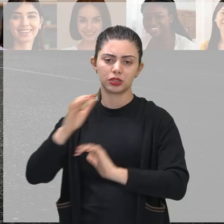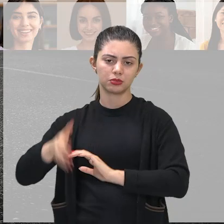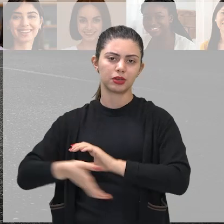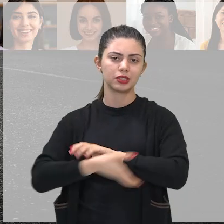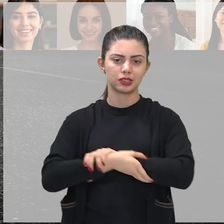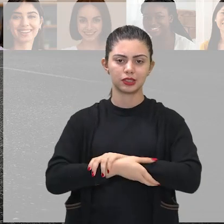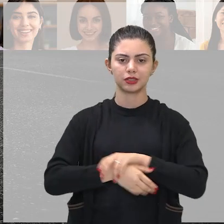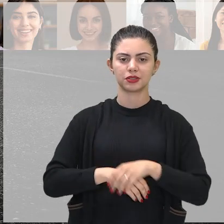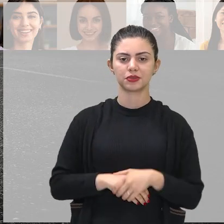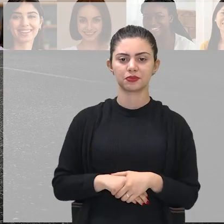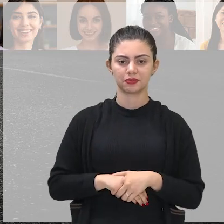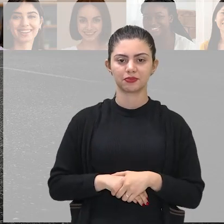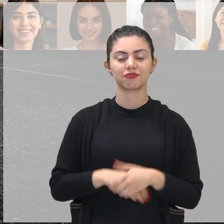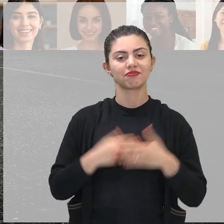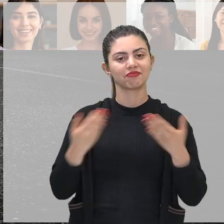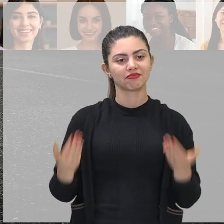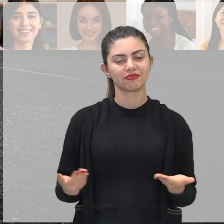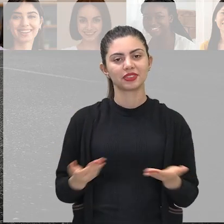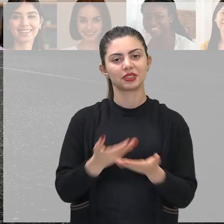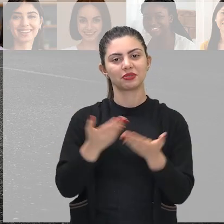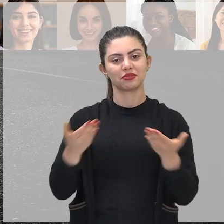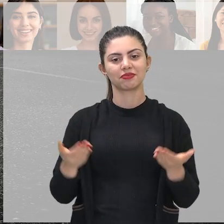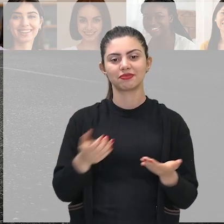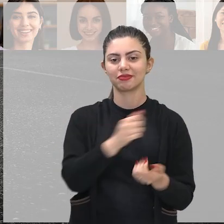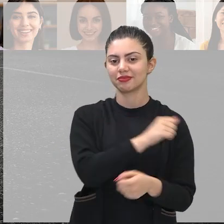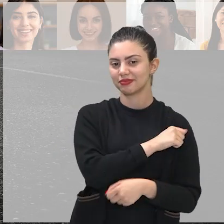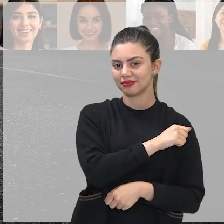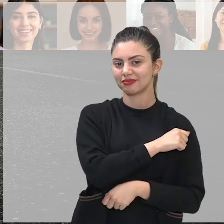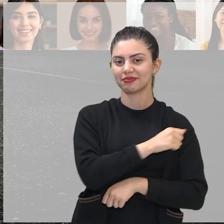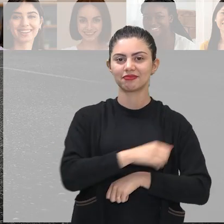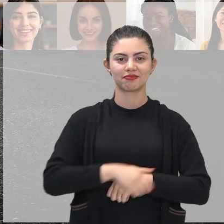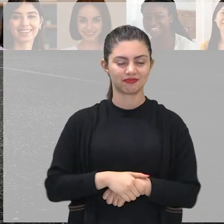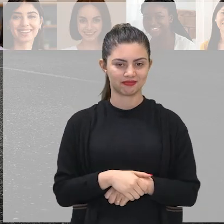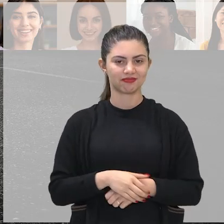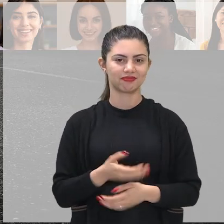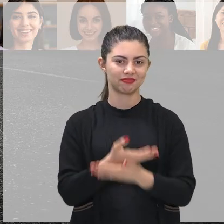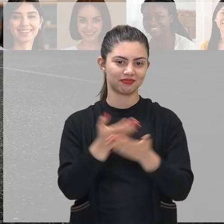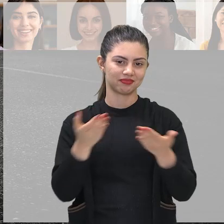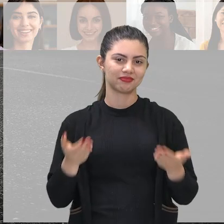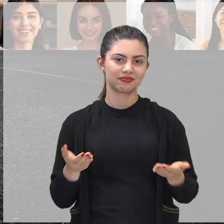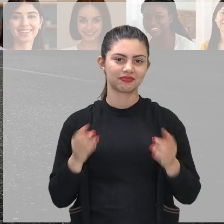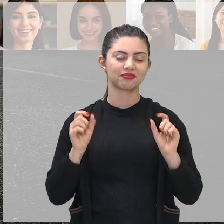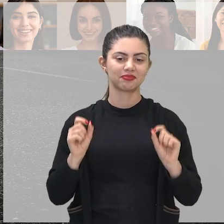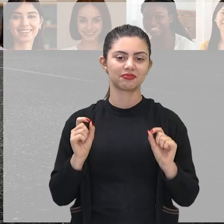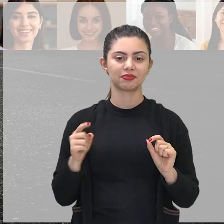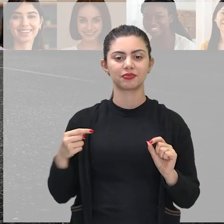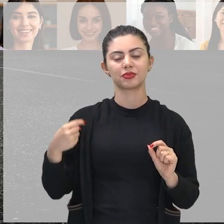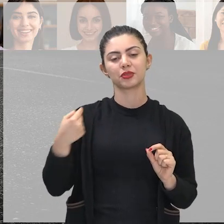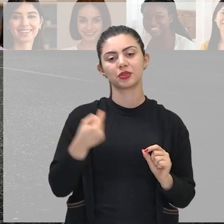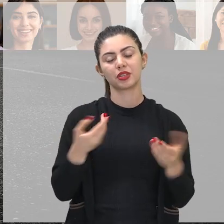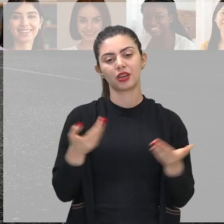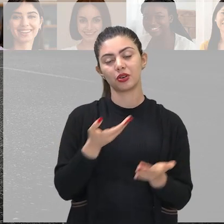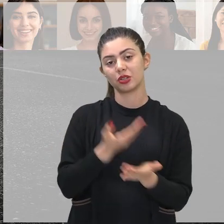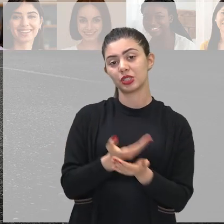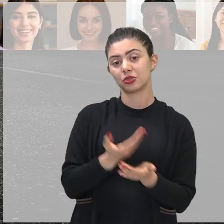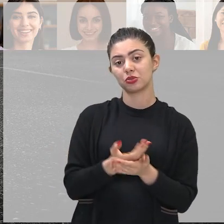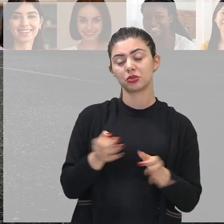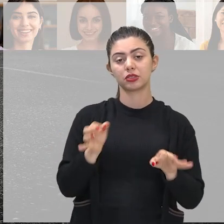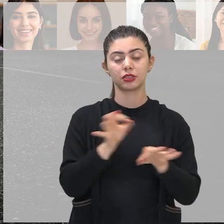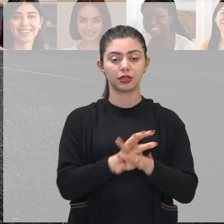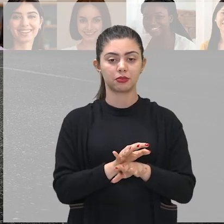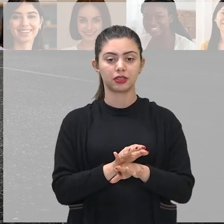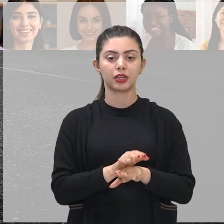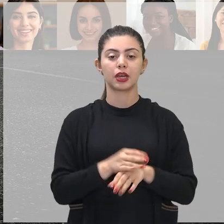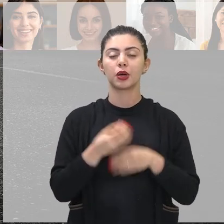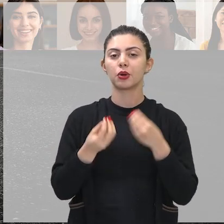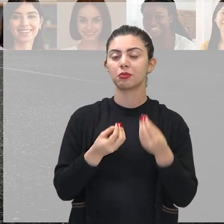na região amazônica. Então, meus caros amigos, meus caros irmãos e irmãs de caminhada, eu queria terminar essa aula de hoje